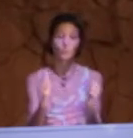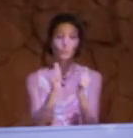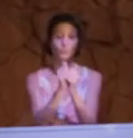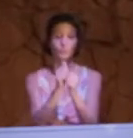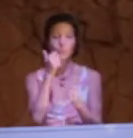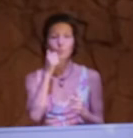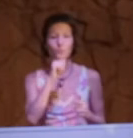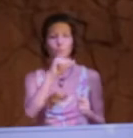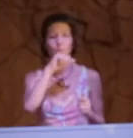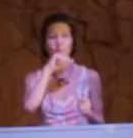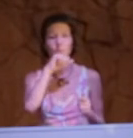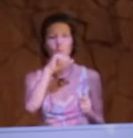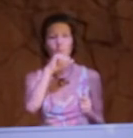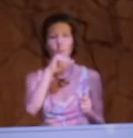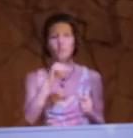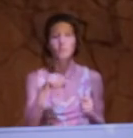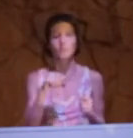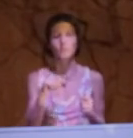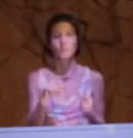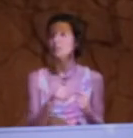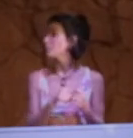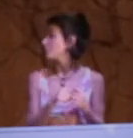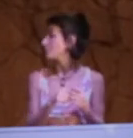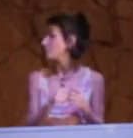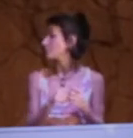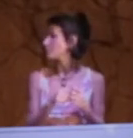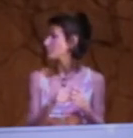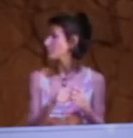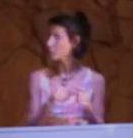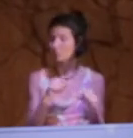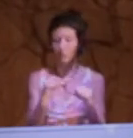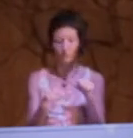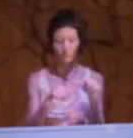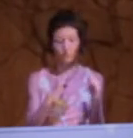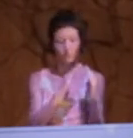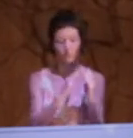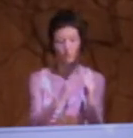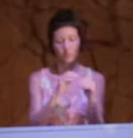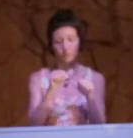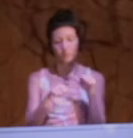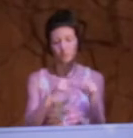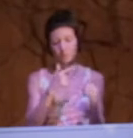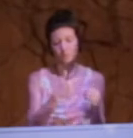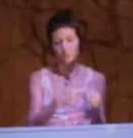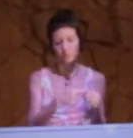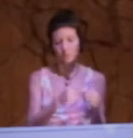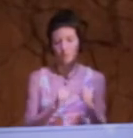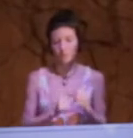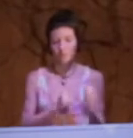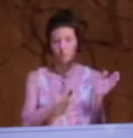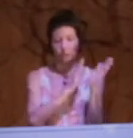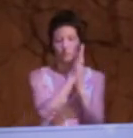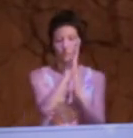ficou viúva assim que eu nasci. Então, a gente mudou para Guajará Mirim, nessas tradicionais viagens